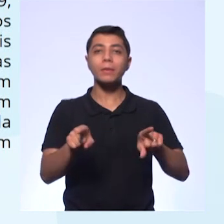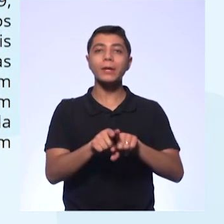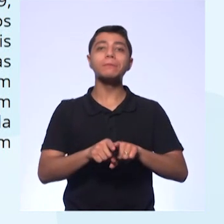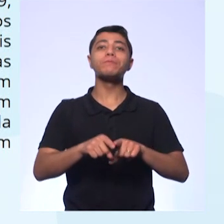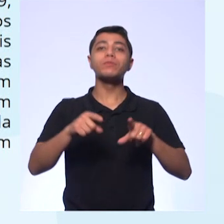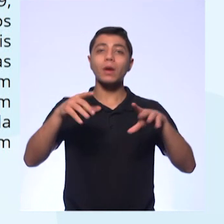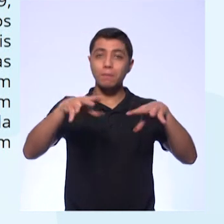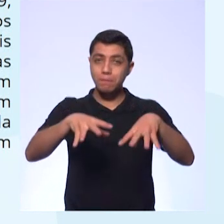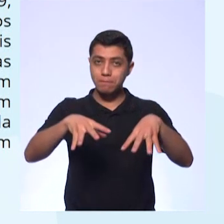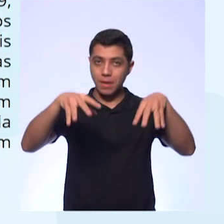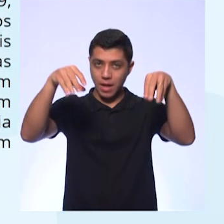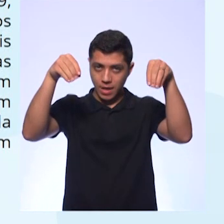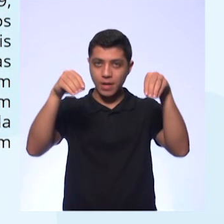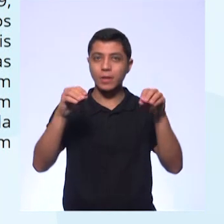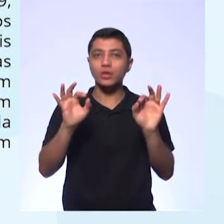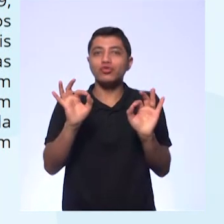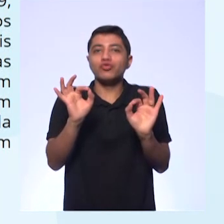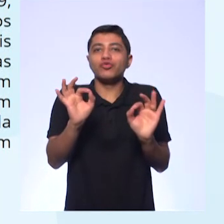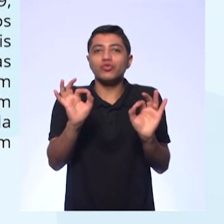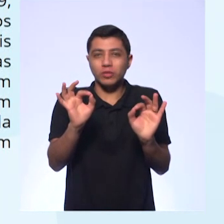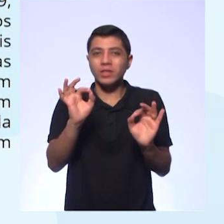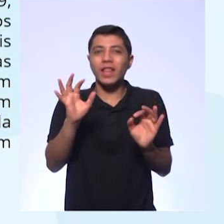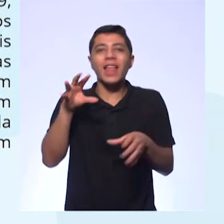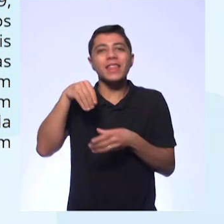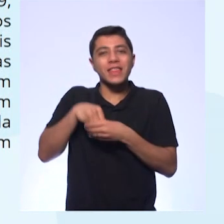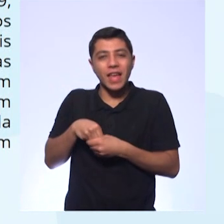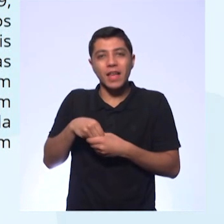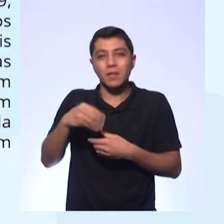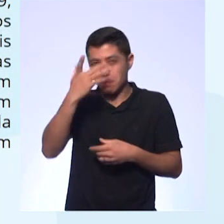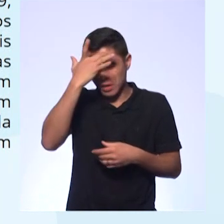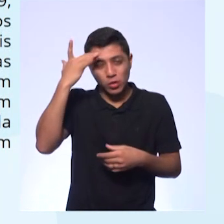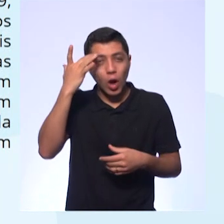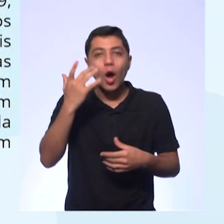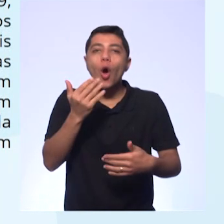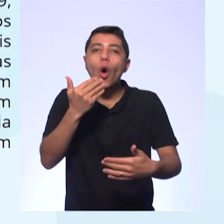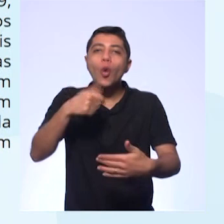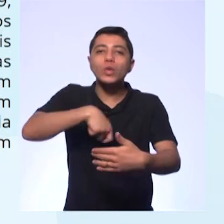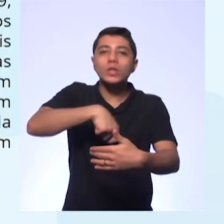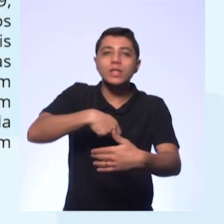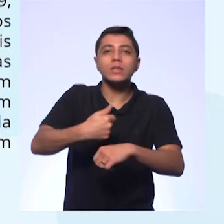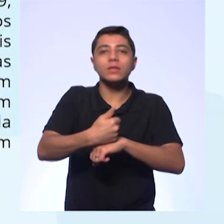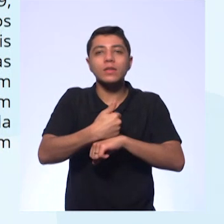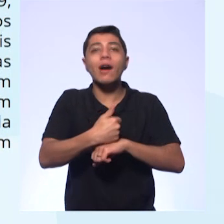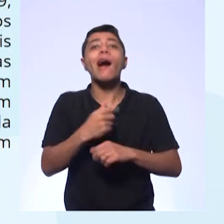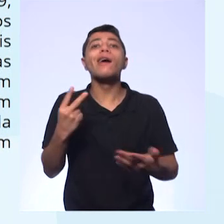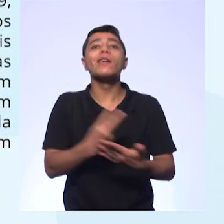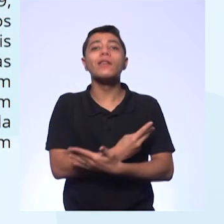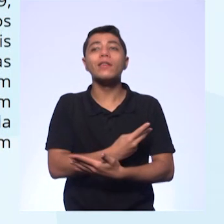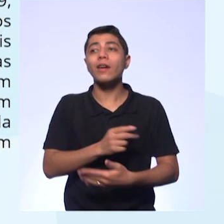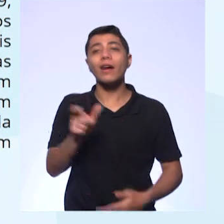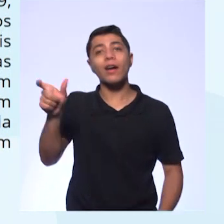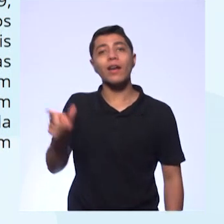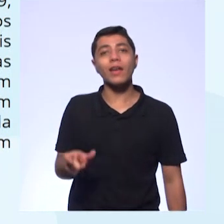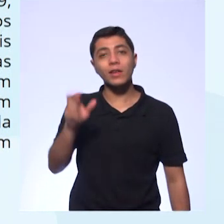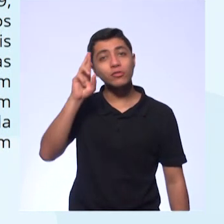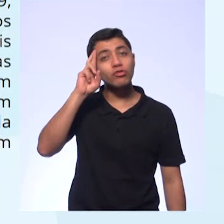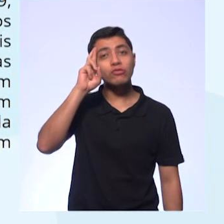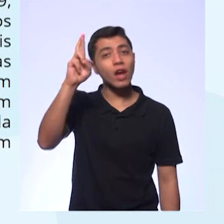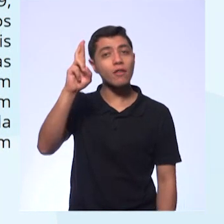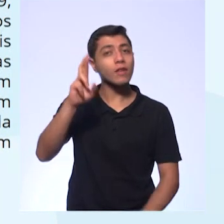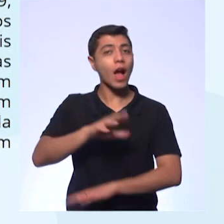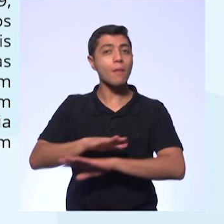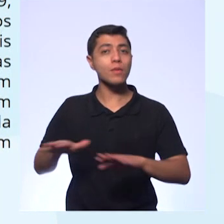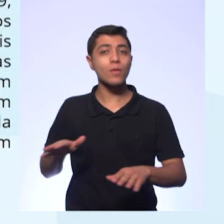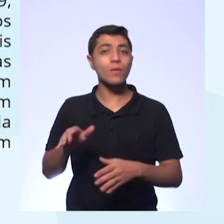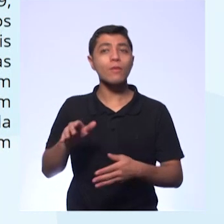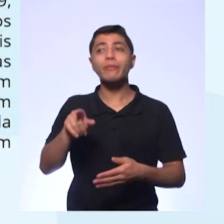nobreza perderam seus patrões, refugiados no exterior ou guilhotinados, e abriram seus